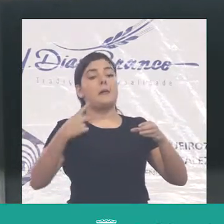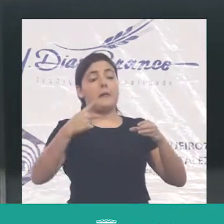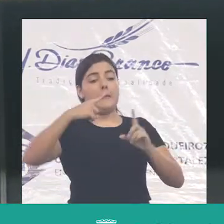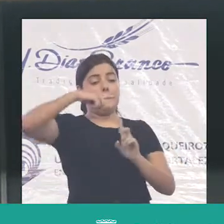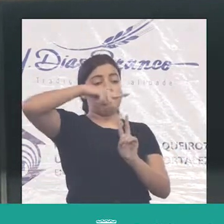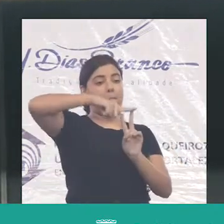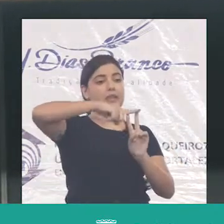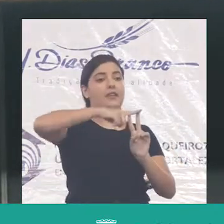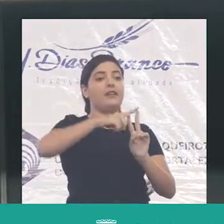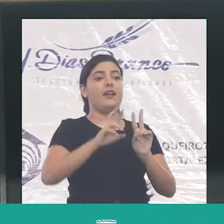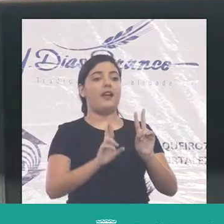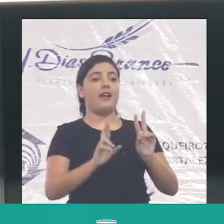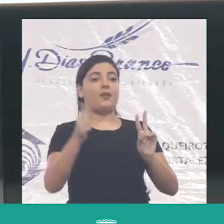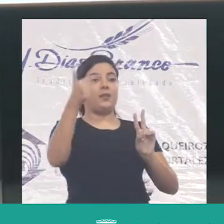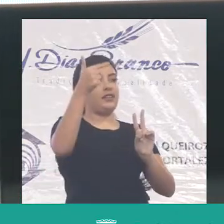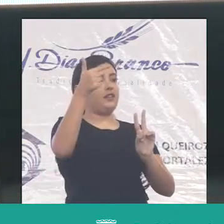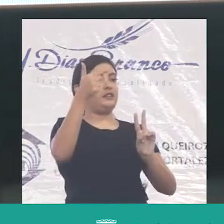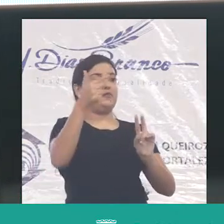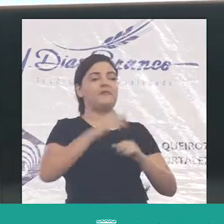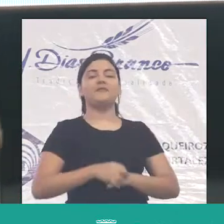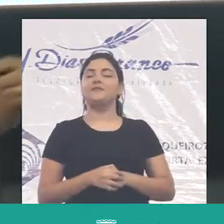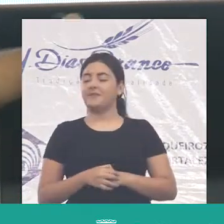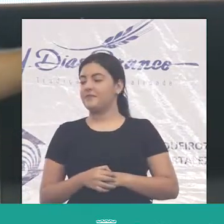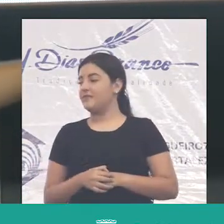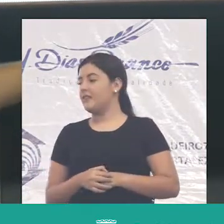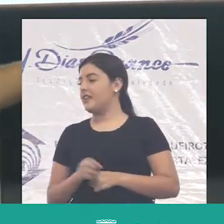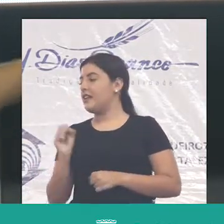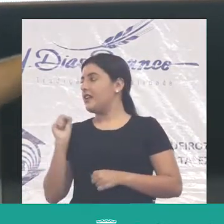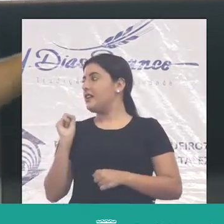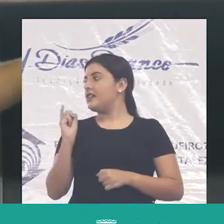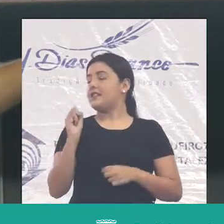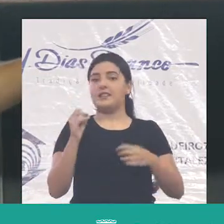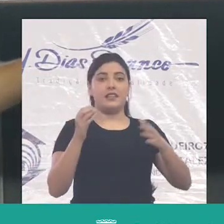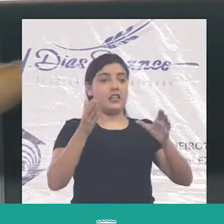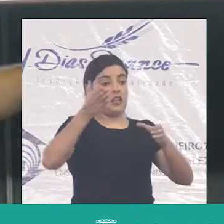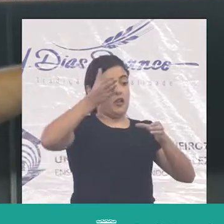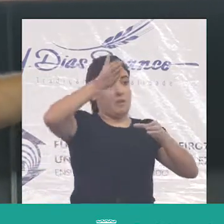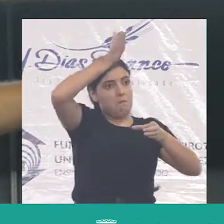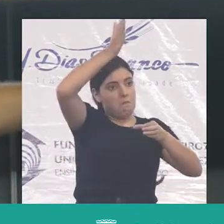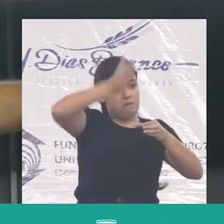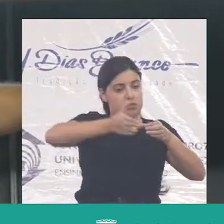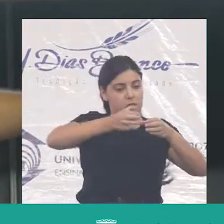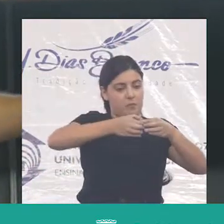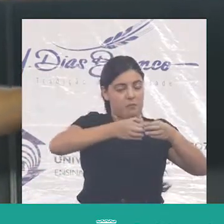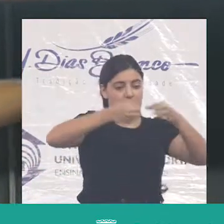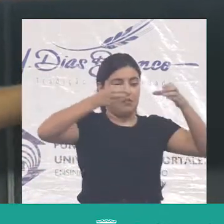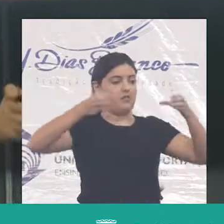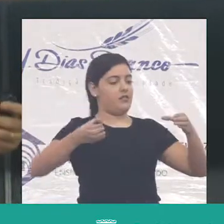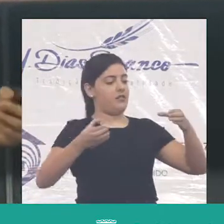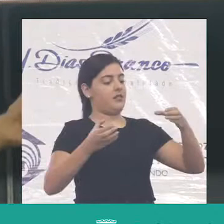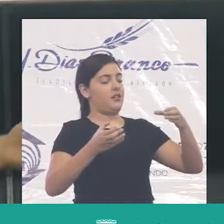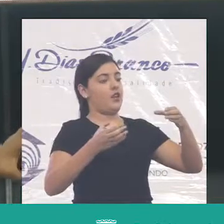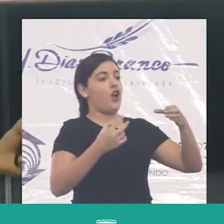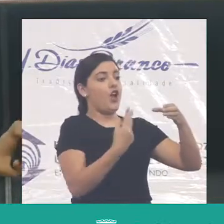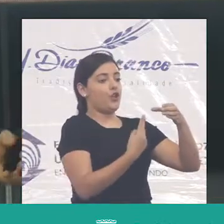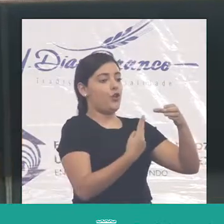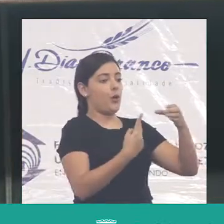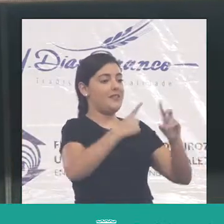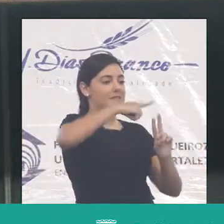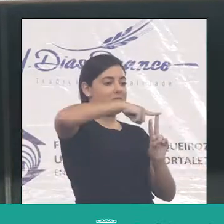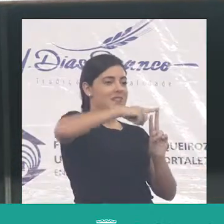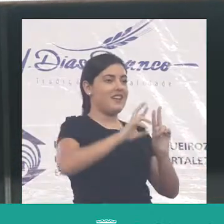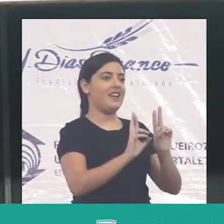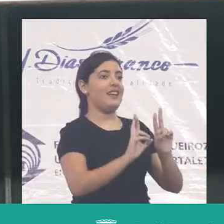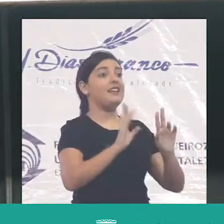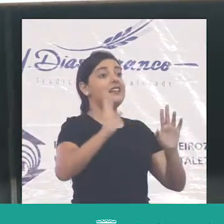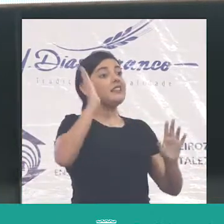ao quadrado. E eu já sei que se eu abrir, eu já sei que o comprimento é quanto? 2πr. Eu já